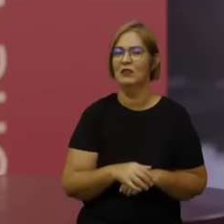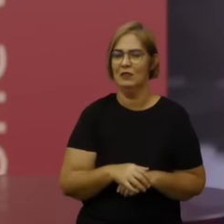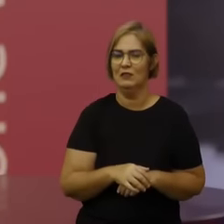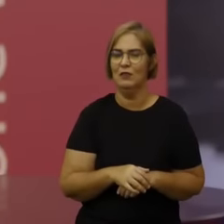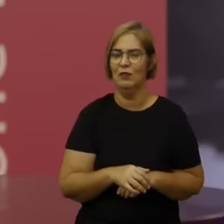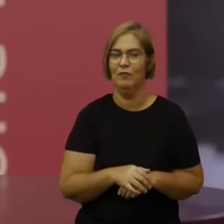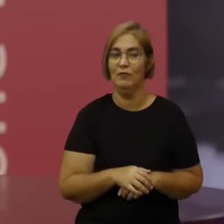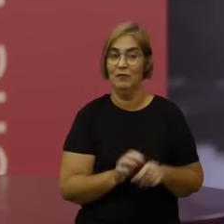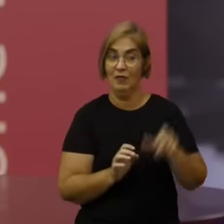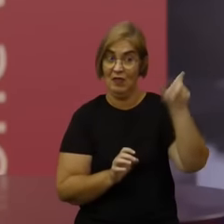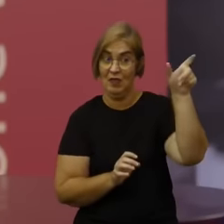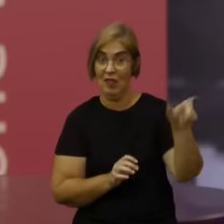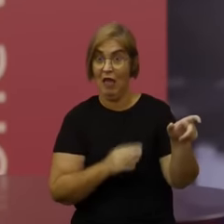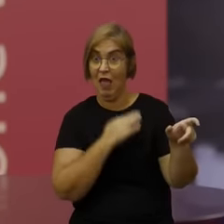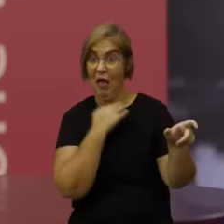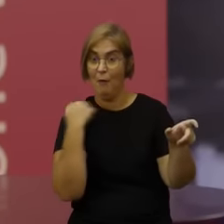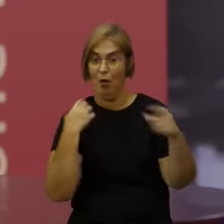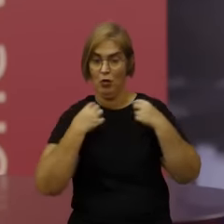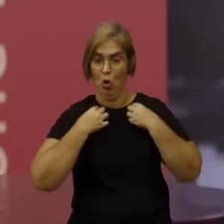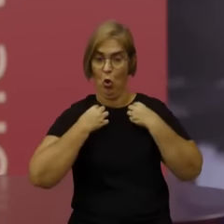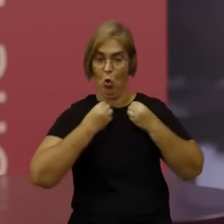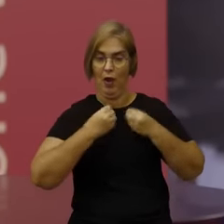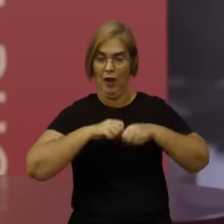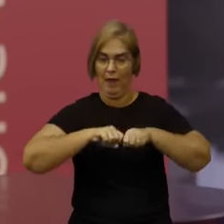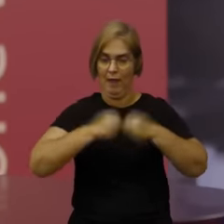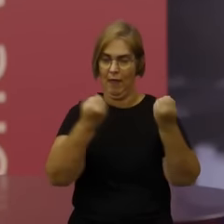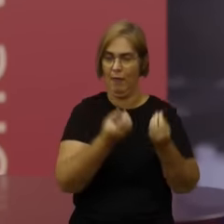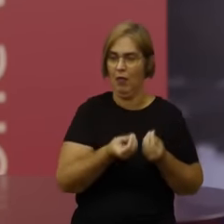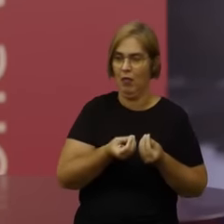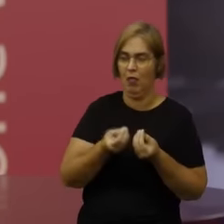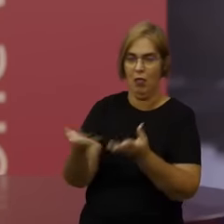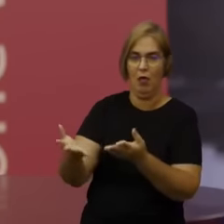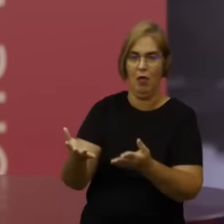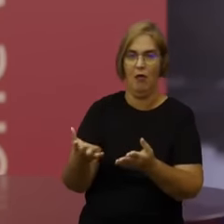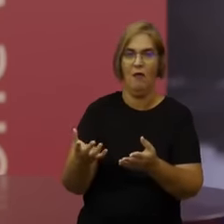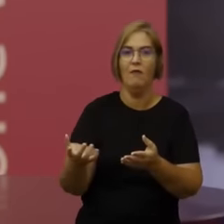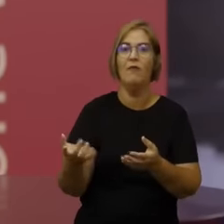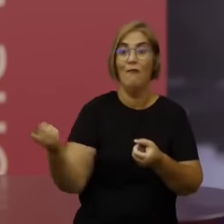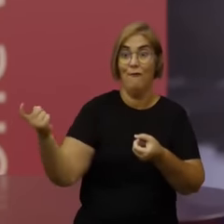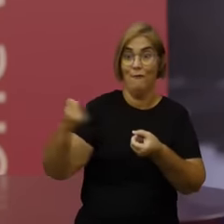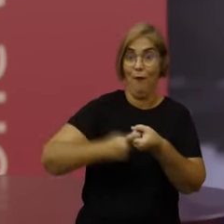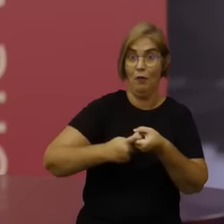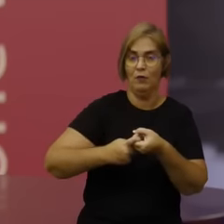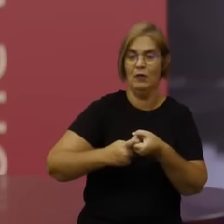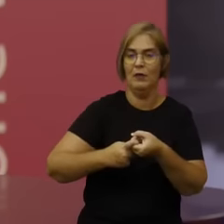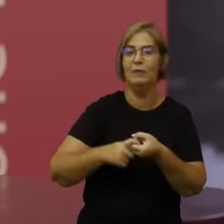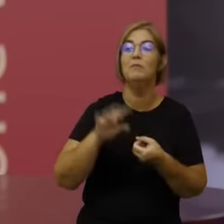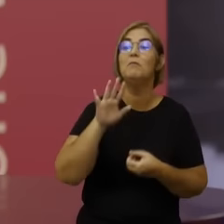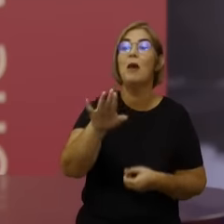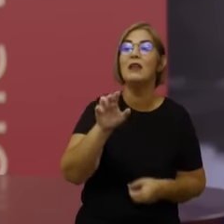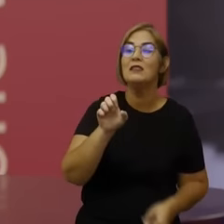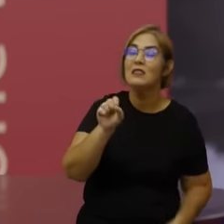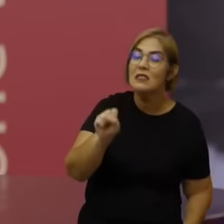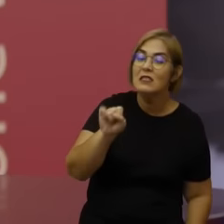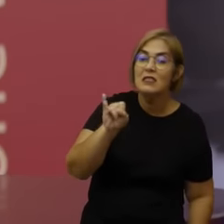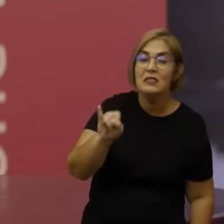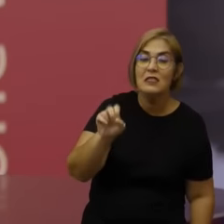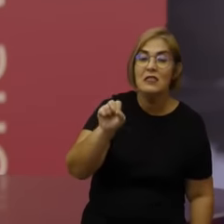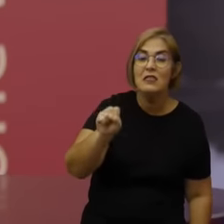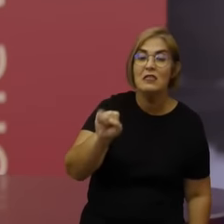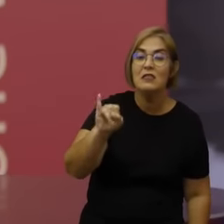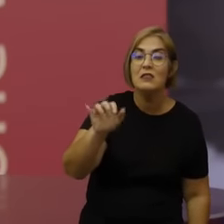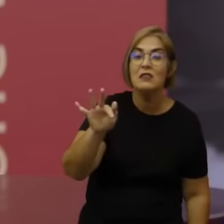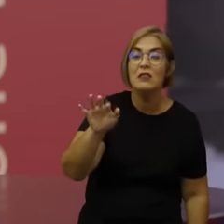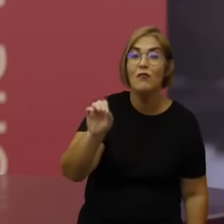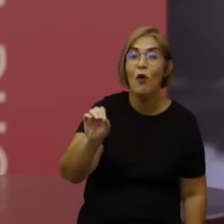da morte e aí condena Sísfo. Condena Sísfo ao quê? A morte? Não,